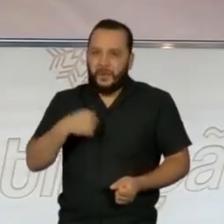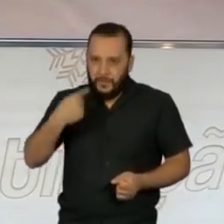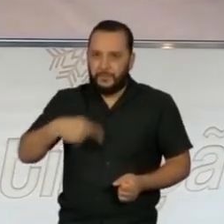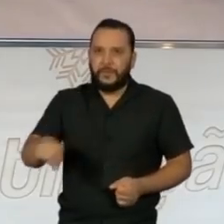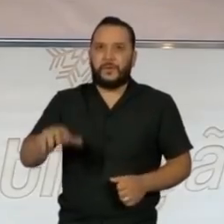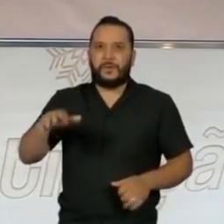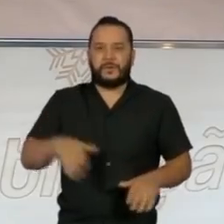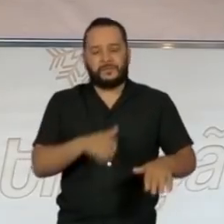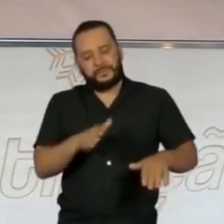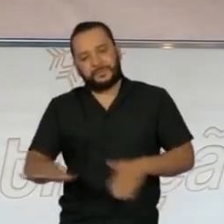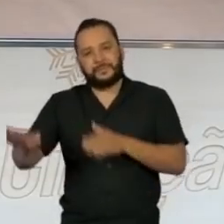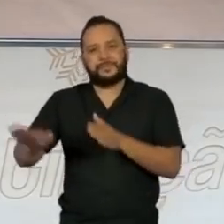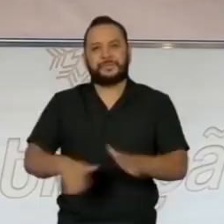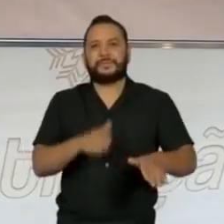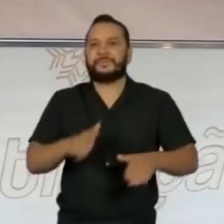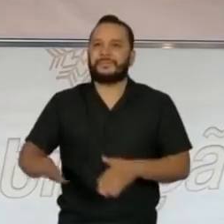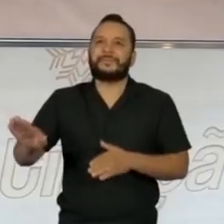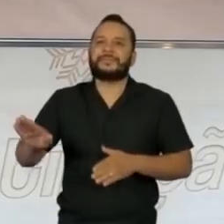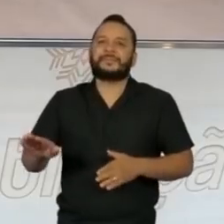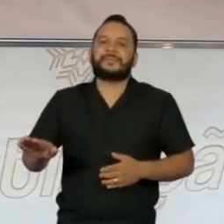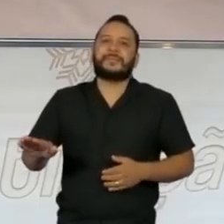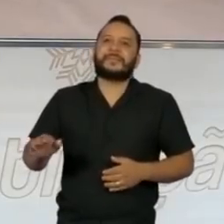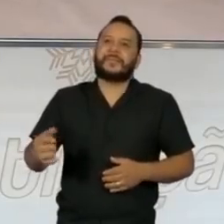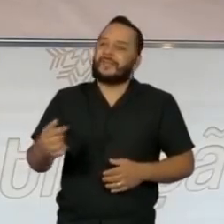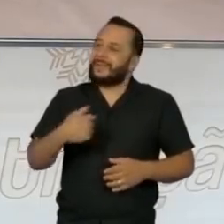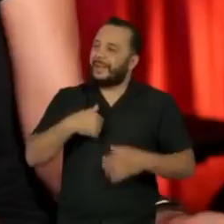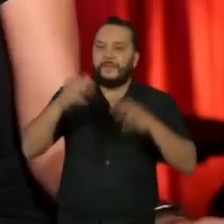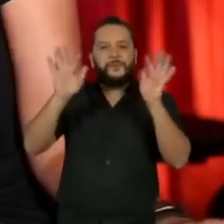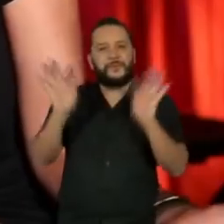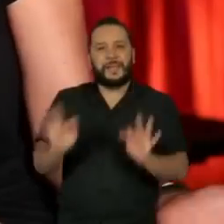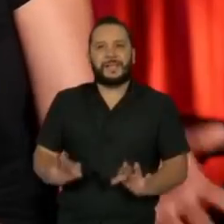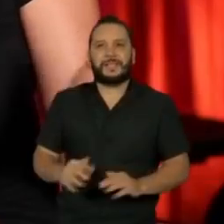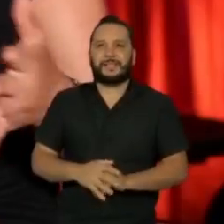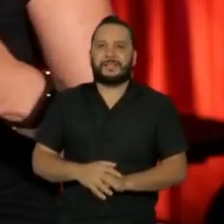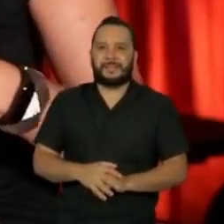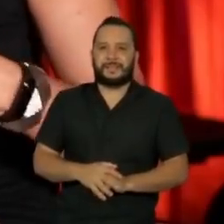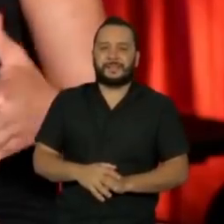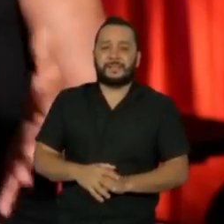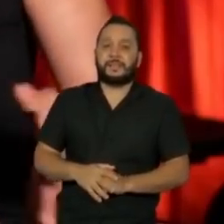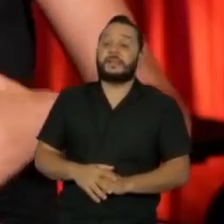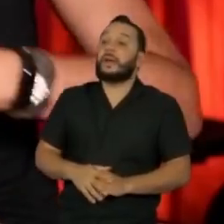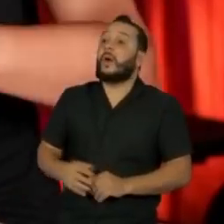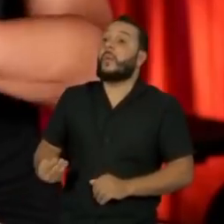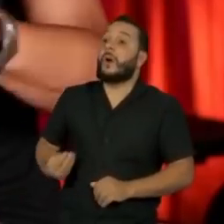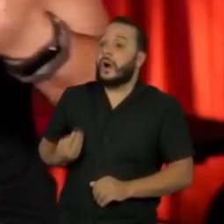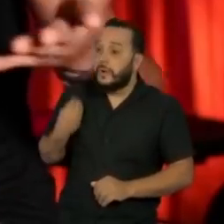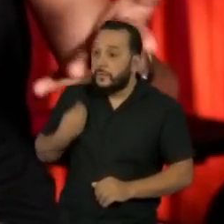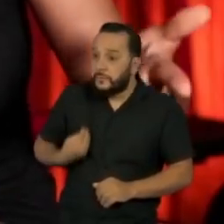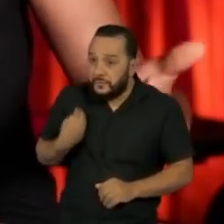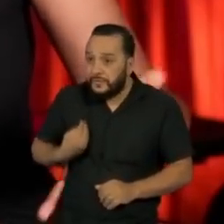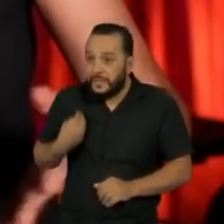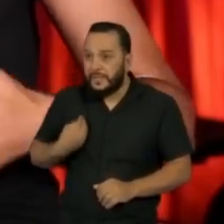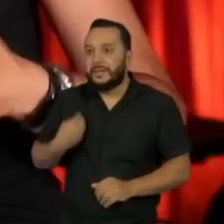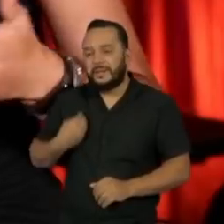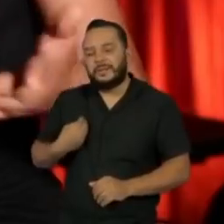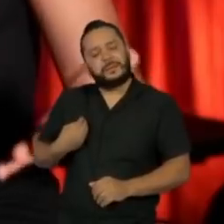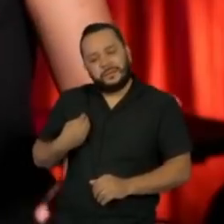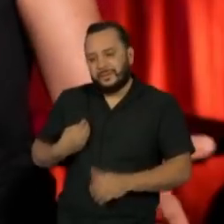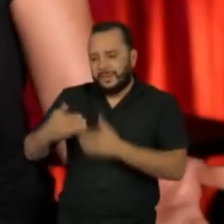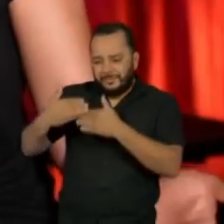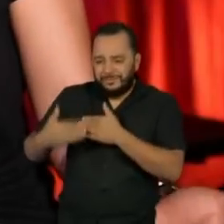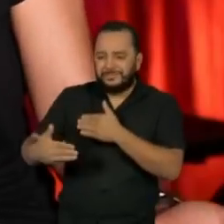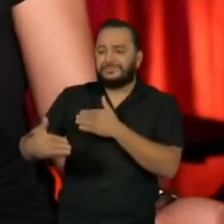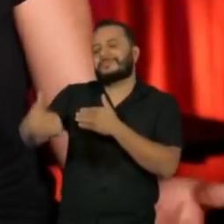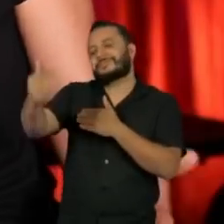competir, quando acerto tudo, eu fico feliz. Quem tá na escuridão a vida toda e vê a luz, quer receber esse carinho do público, depois